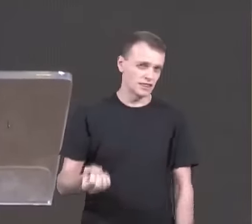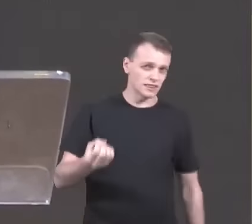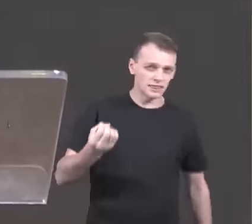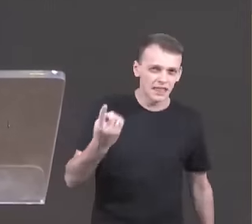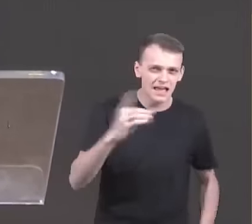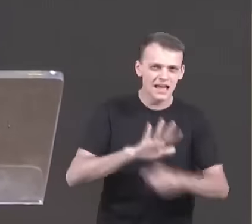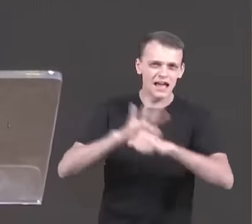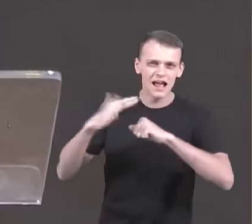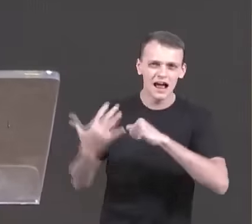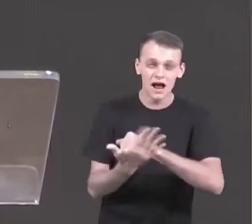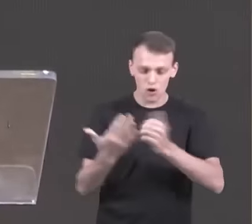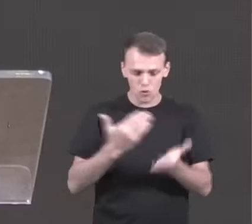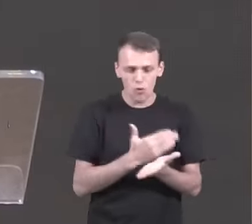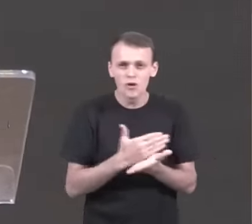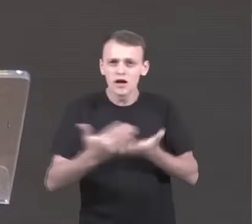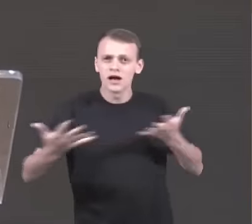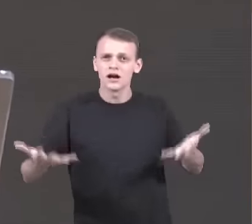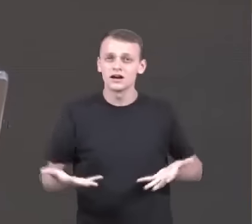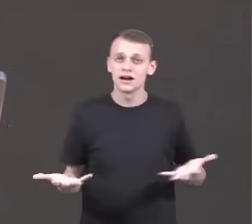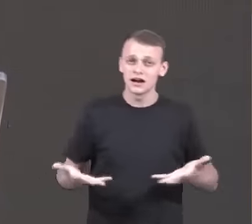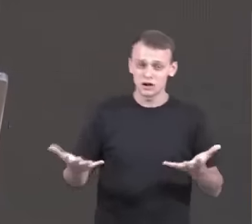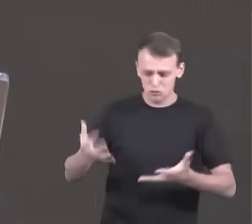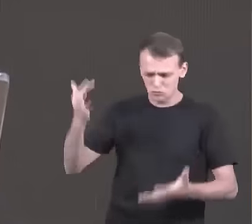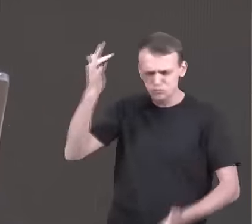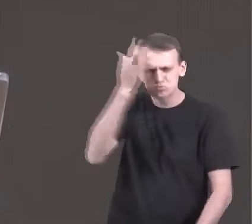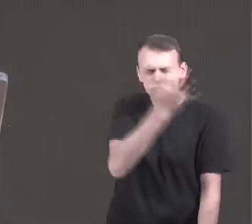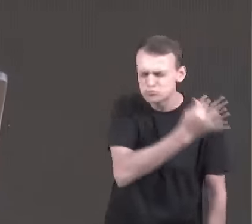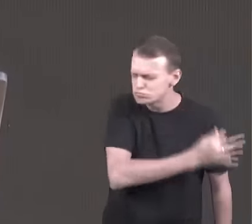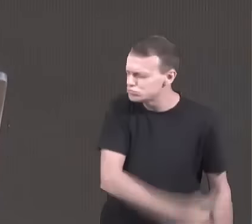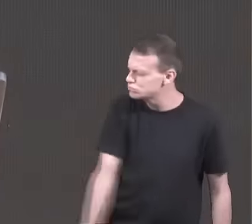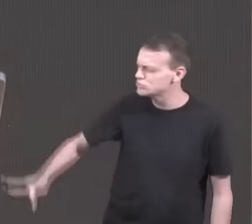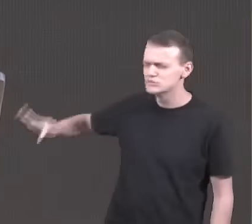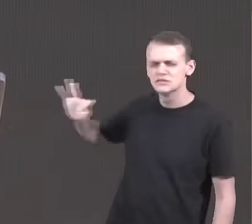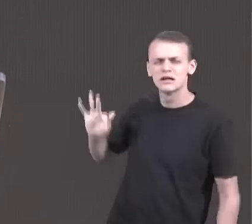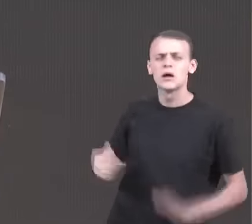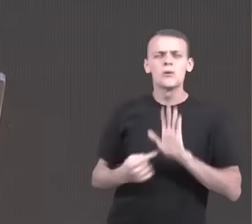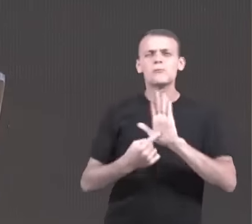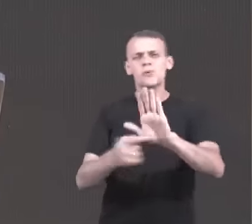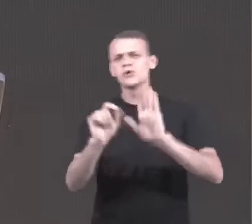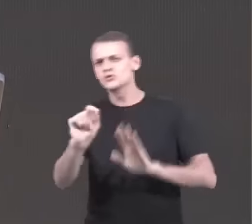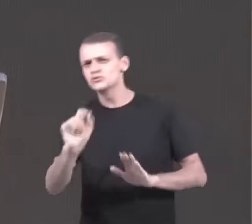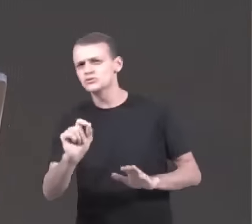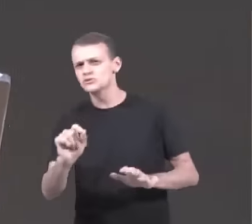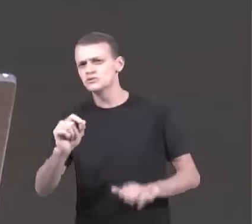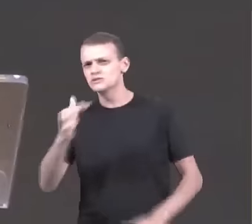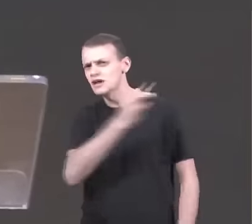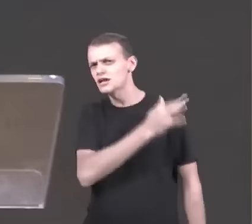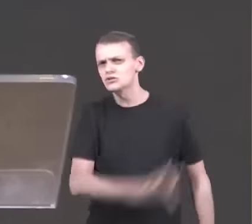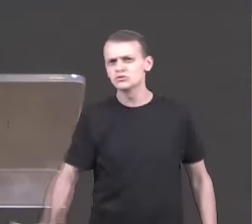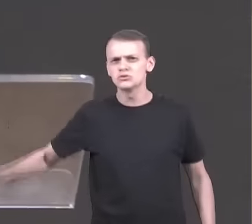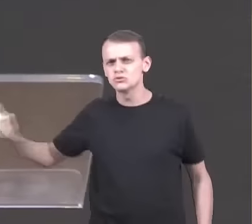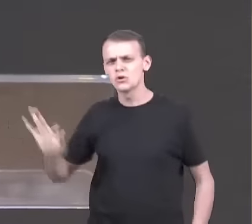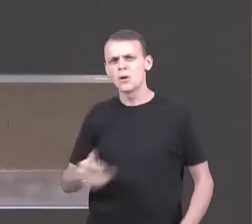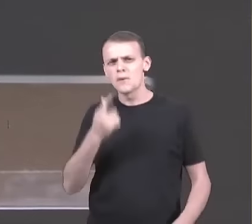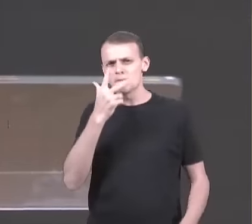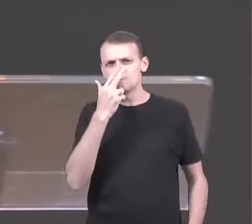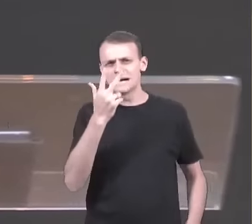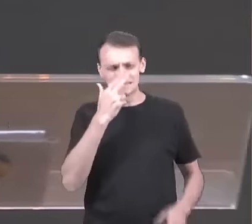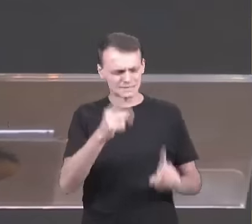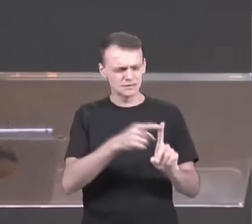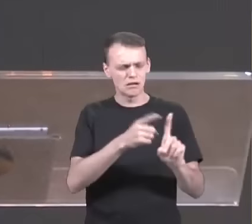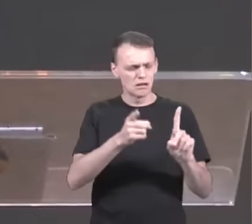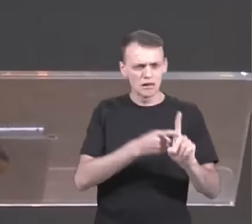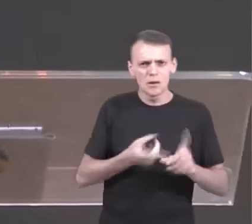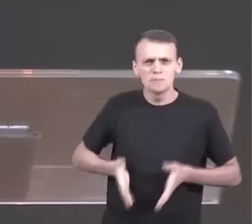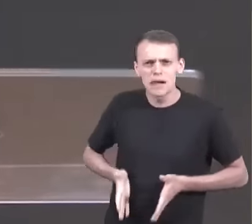pandemia é o início das dores? Eu digo, se essas dores representam as dores de parto de uma mulher para estar dando